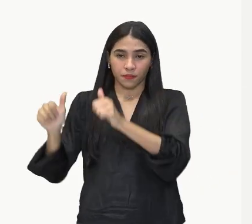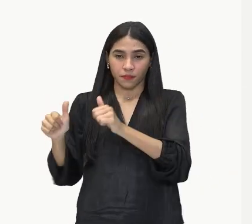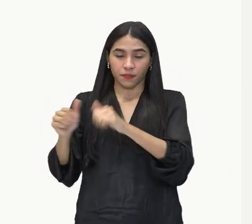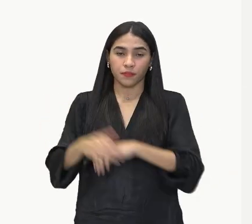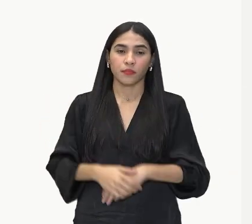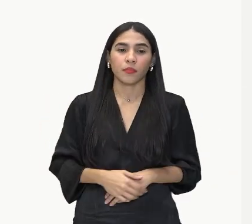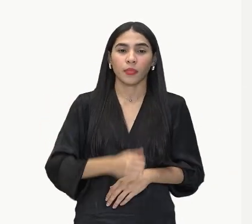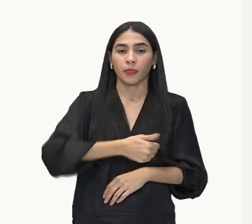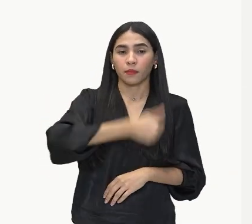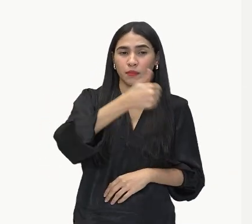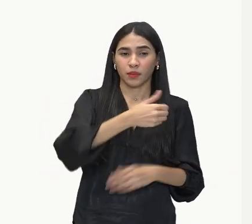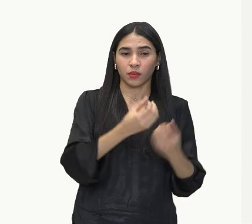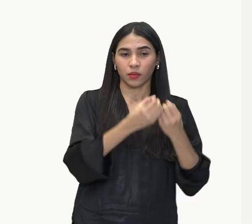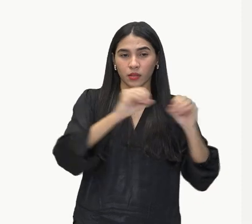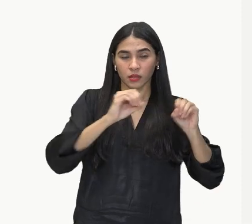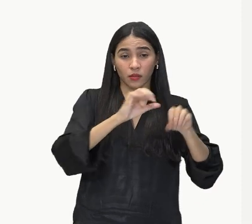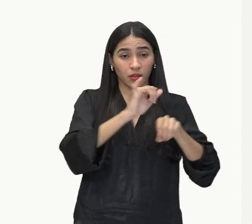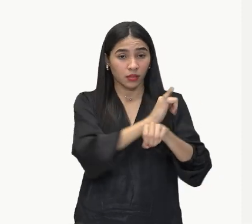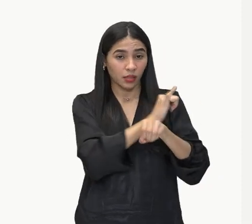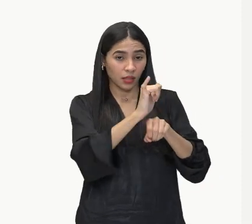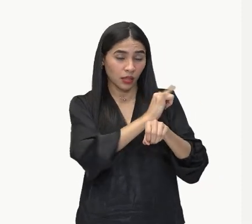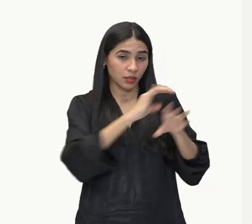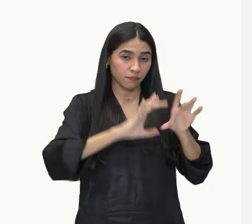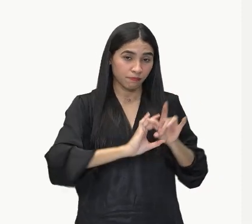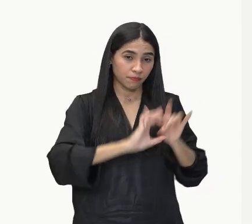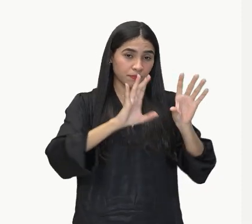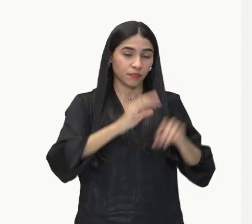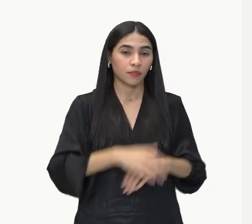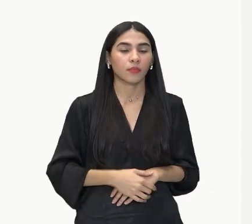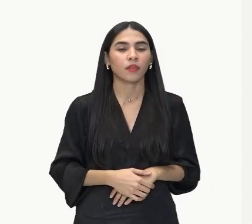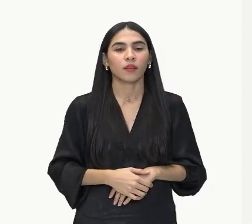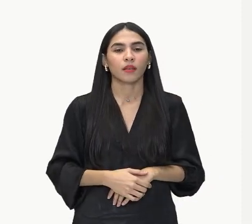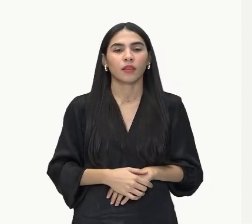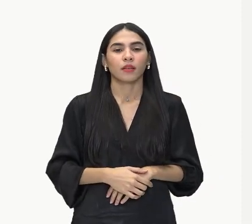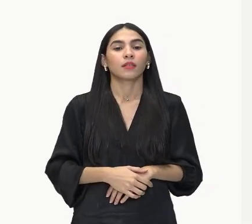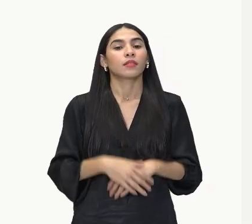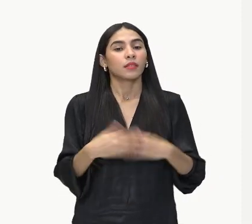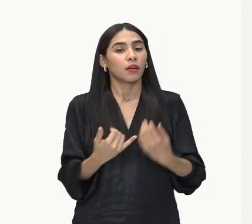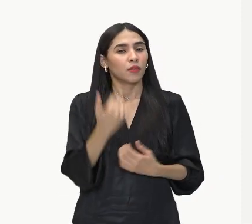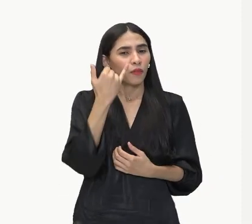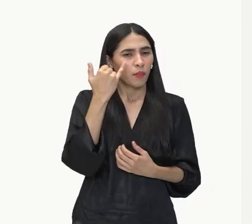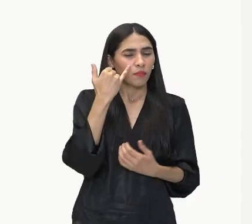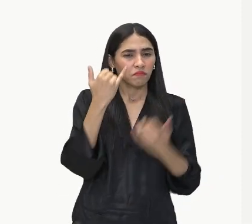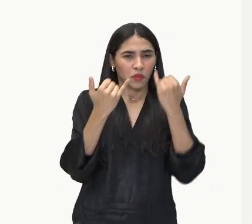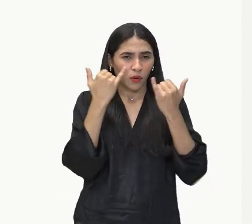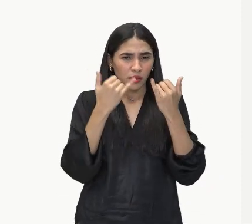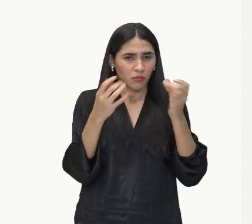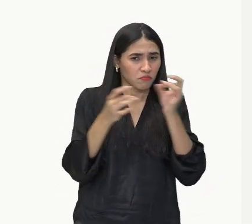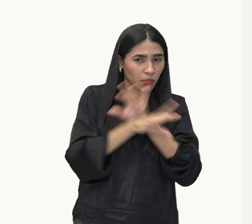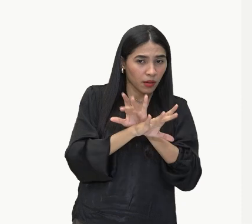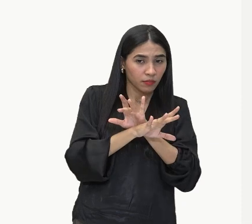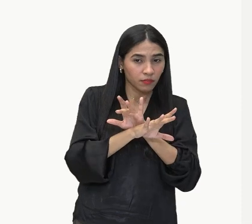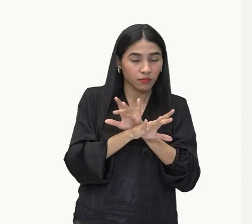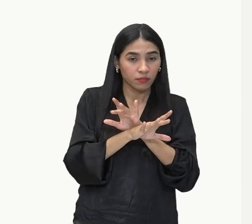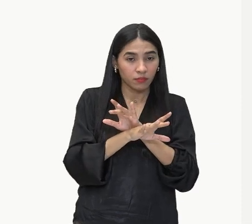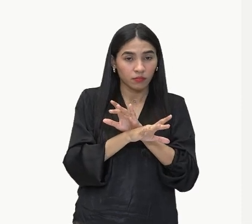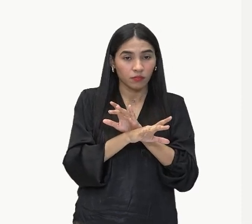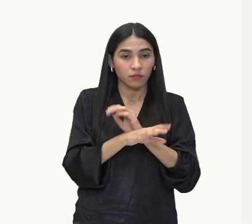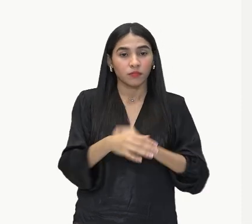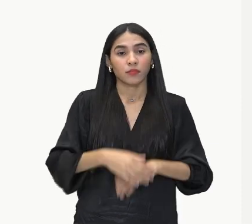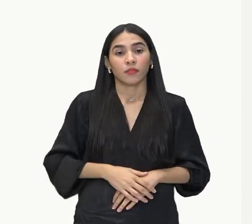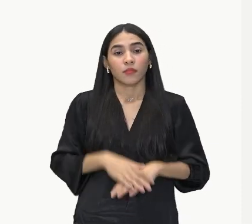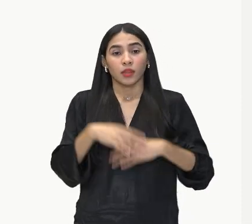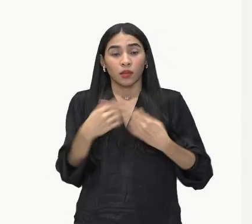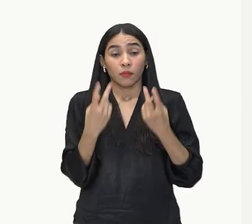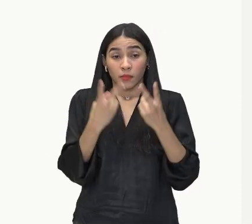A primeira oração, essa estratégia permite. Eu tenho uma informação completa? Percebam que,